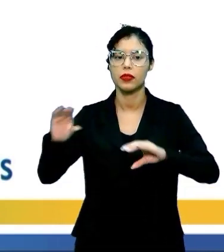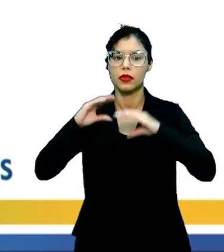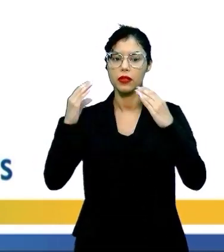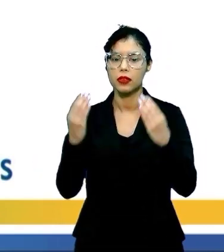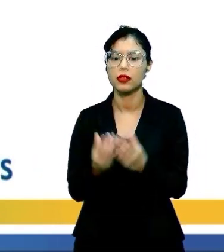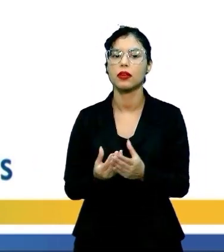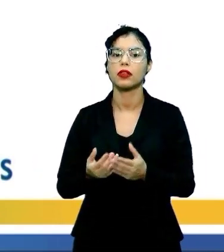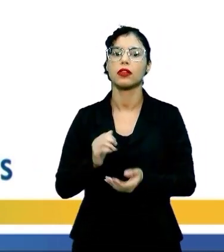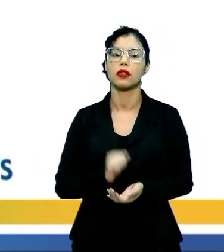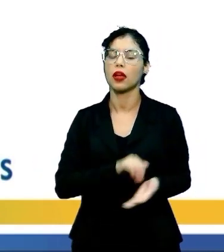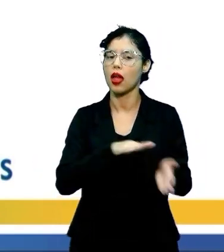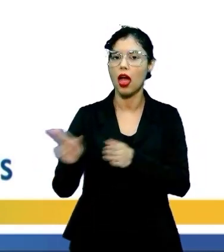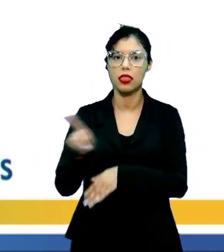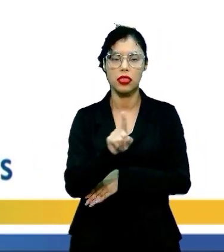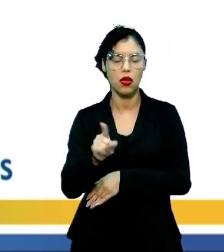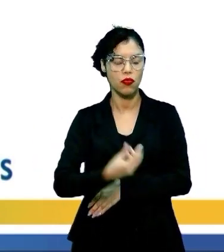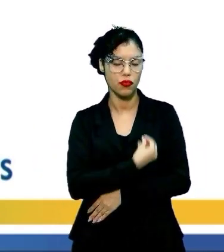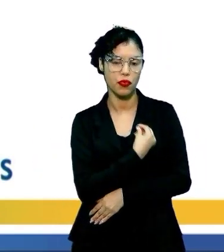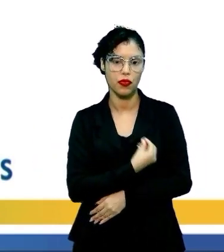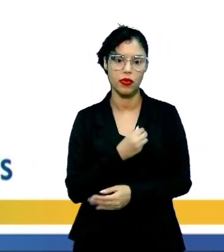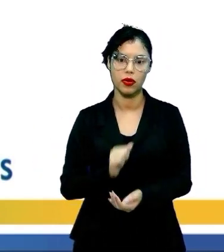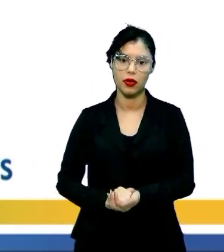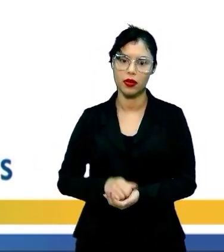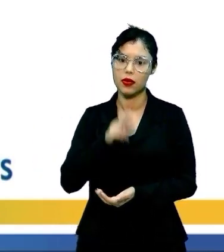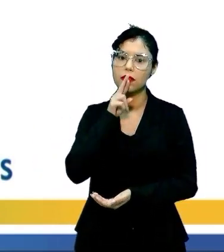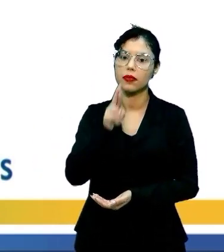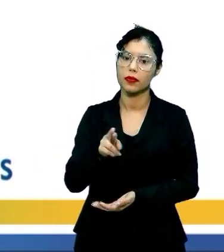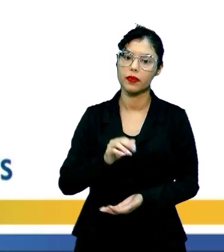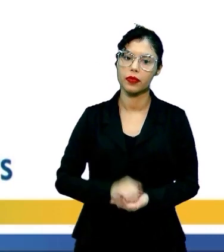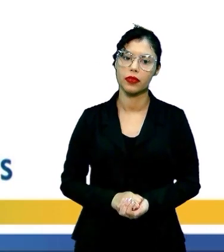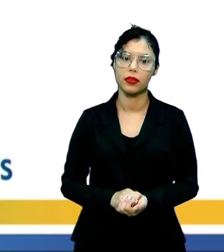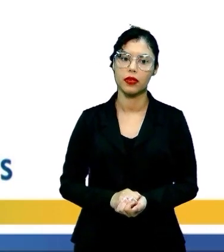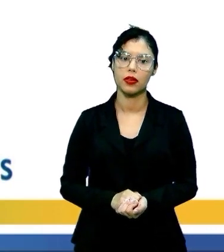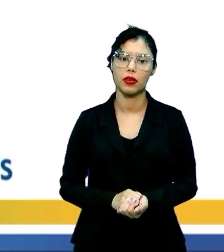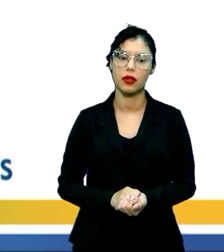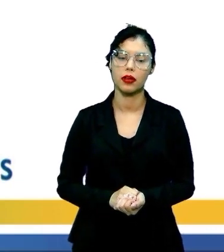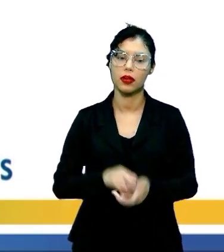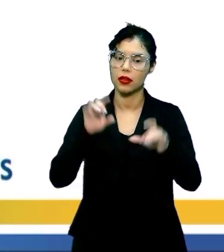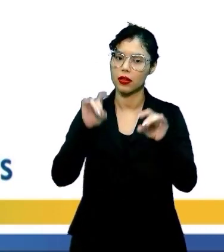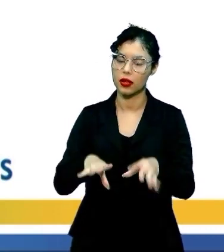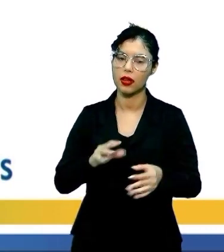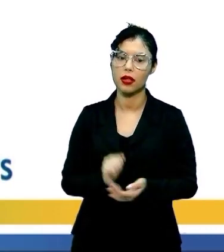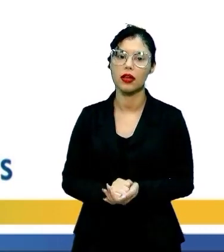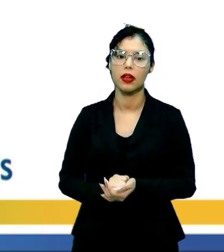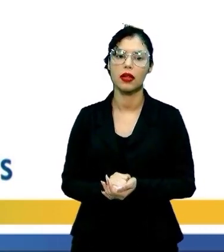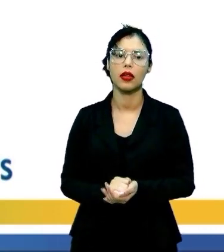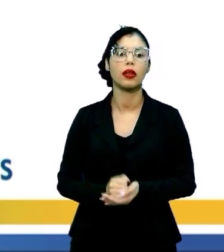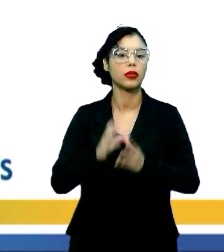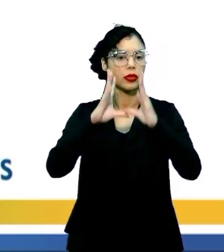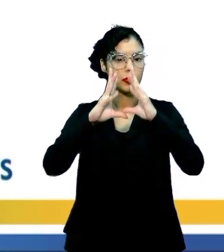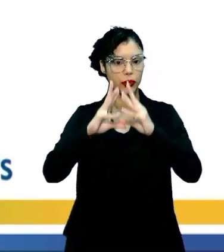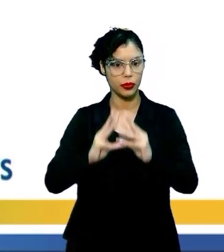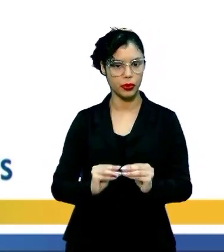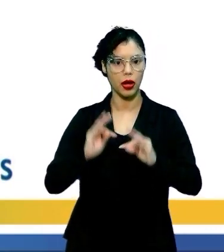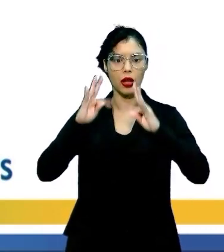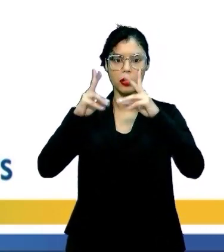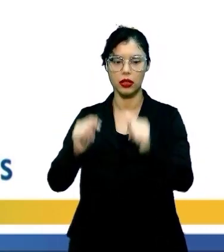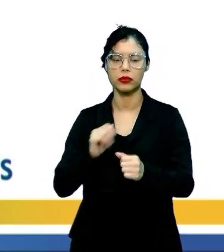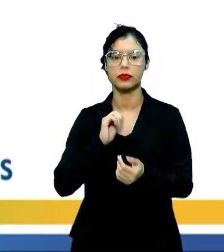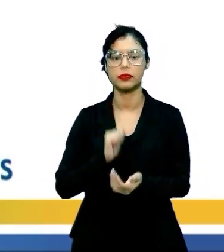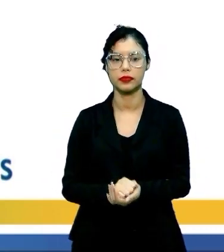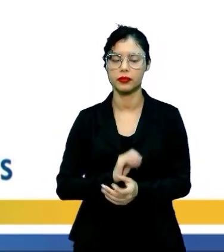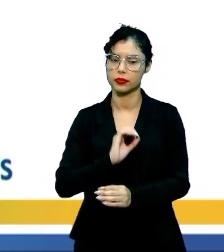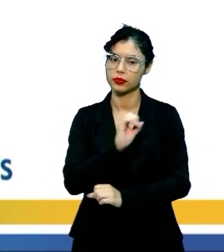vivos e a parte não viva do ambiente. Já respondemos. O último. Participa da composição de todos